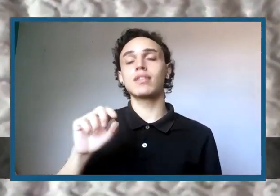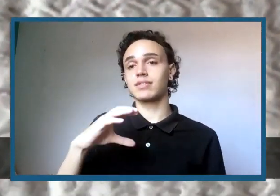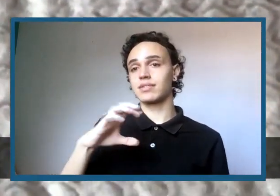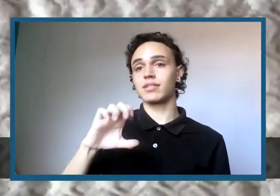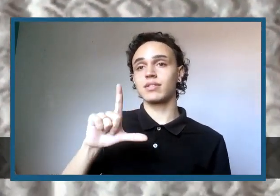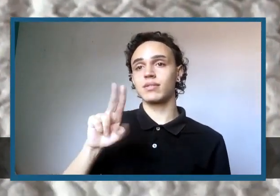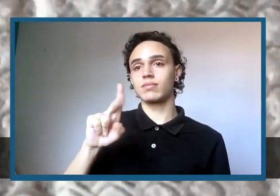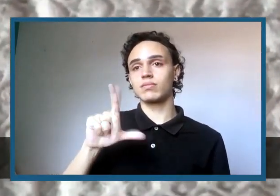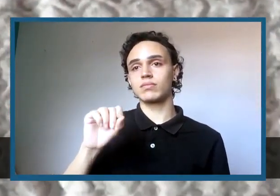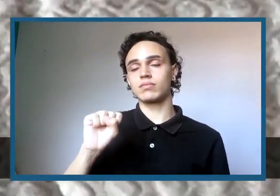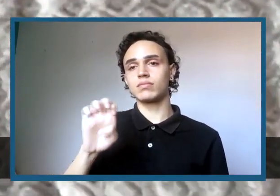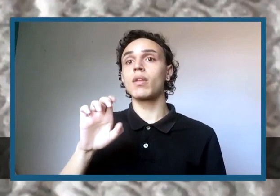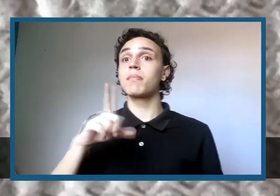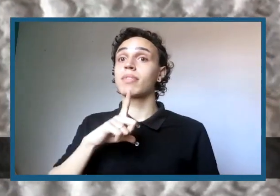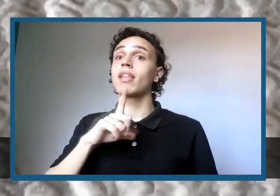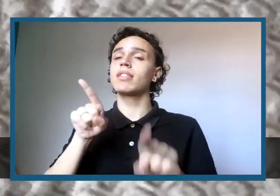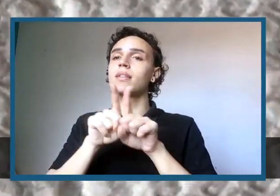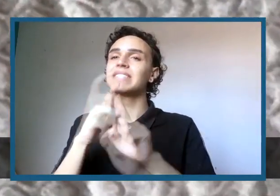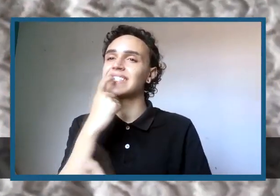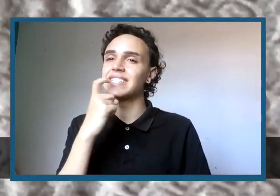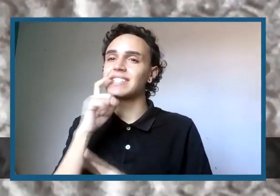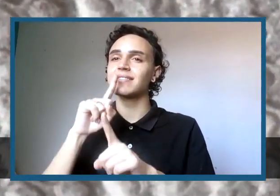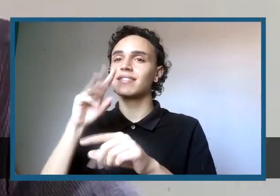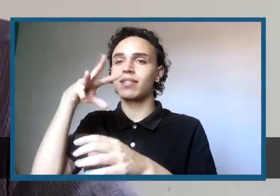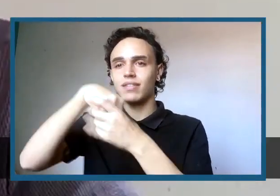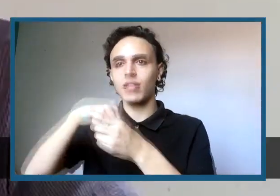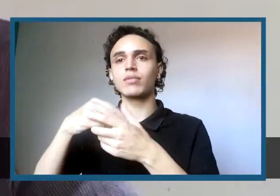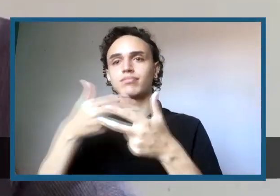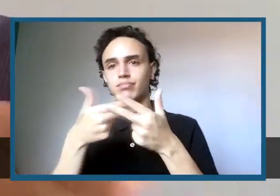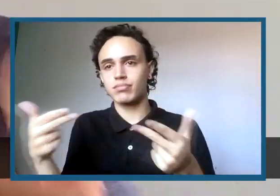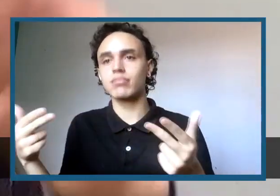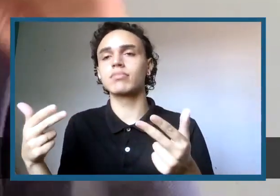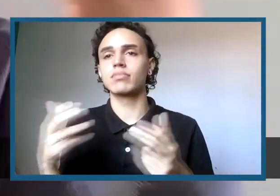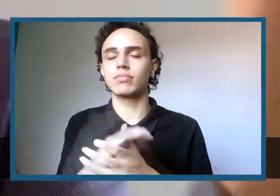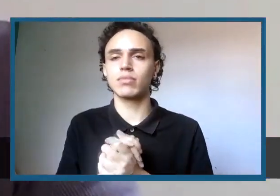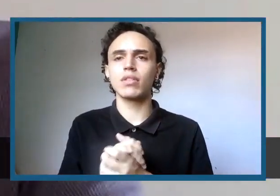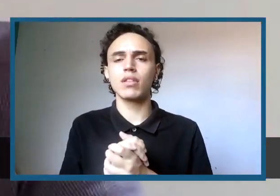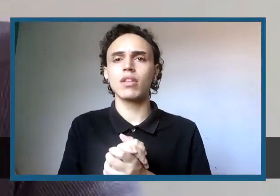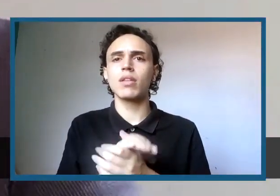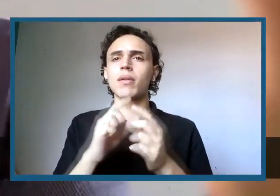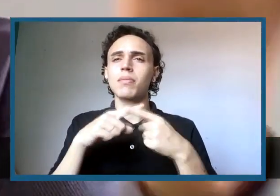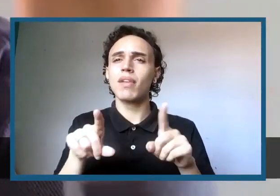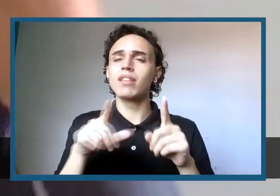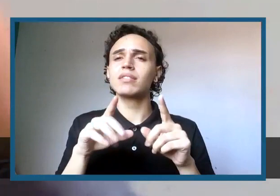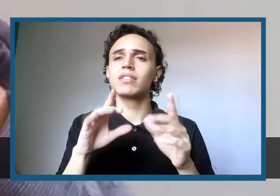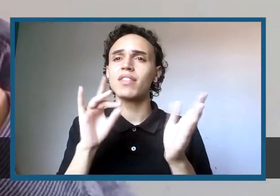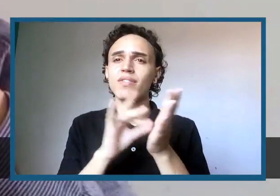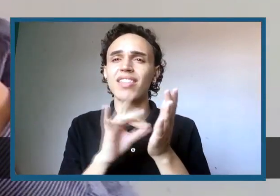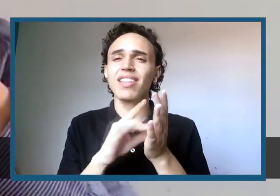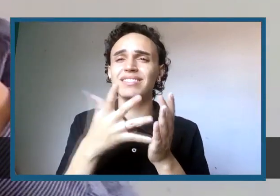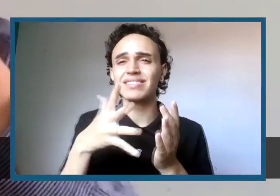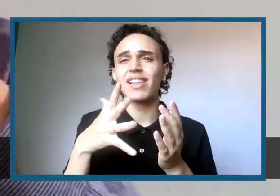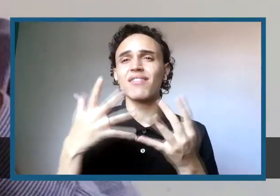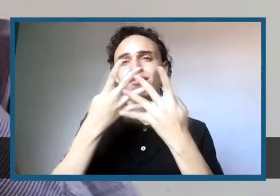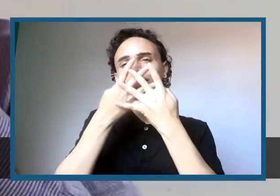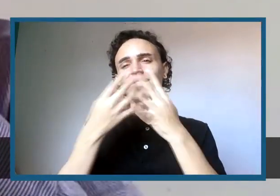certamente vai agir como mais uma camada de proteção para a pessoa, de que as gotículas expelidas por uma outra pessoa não cheguem na